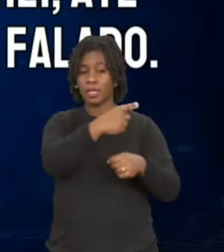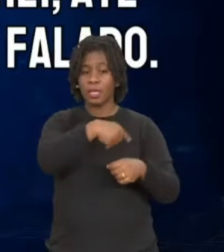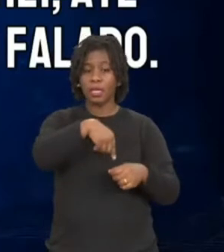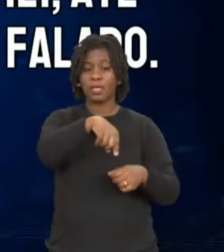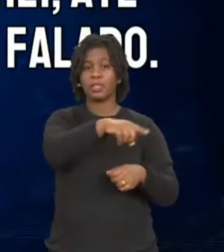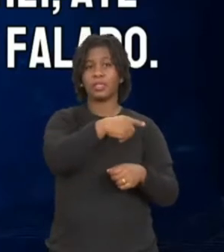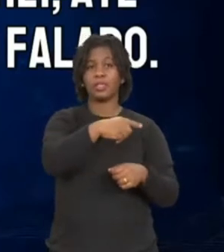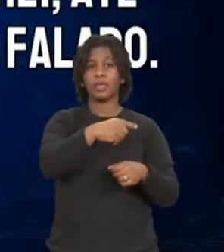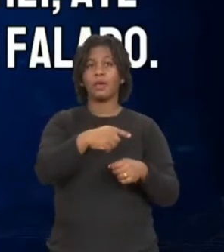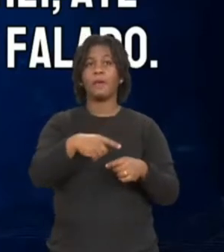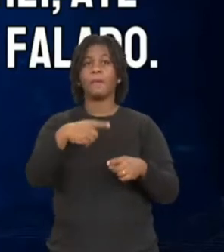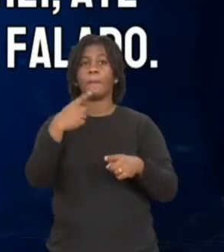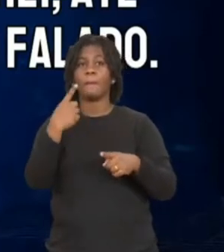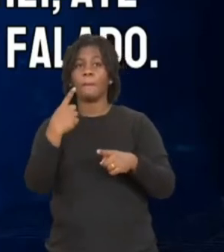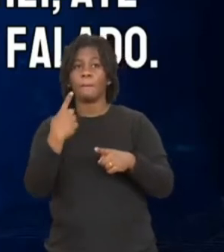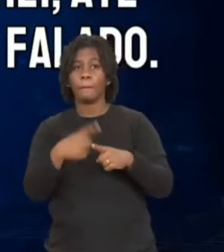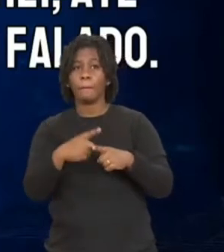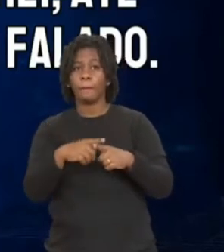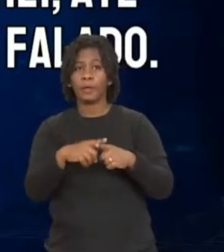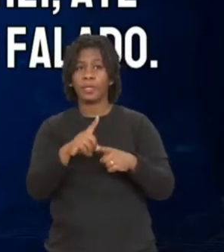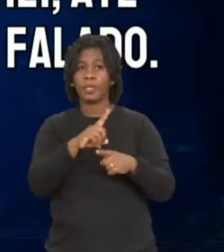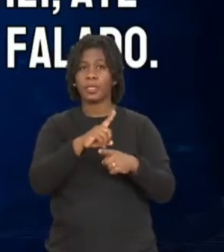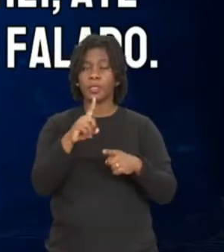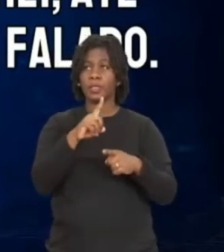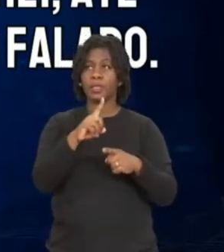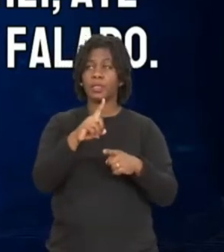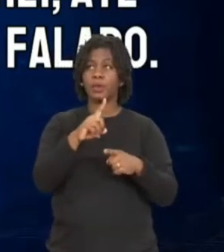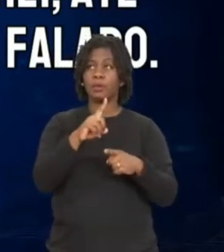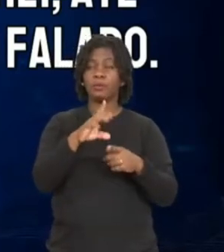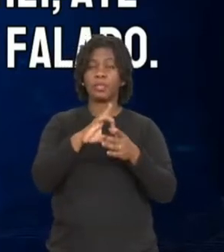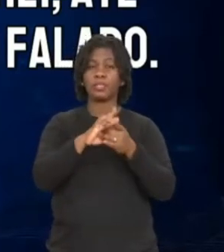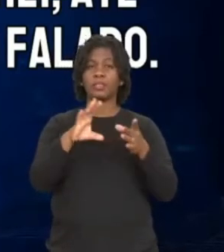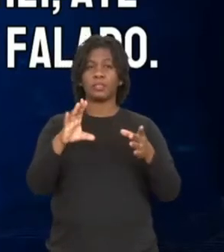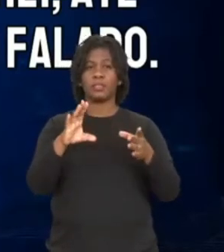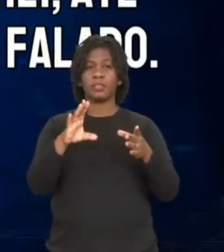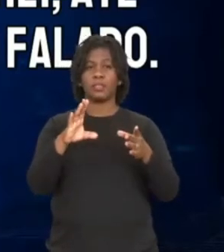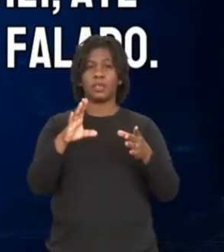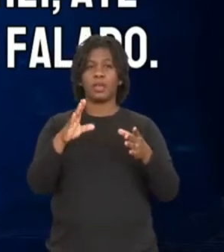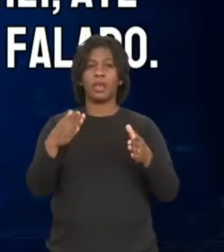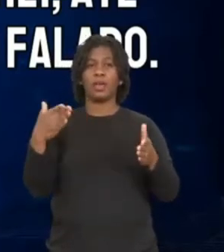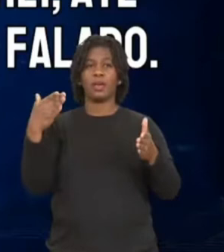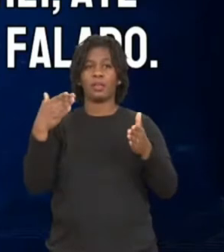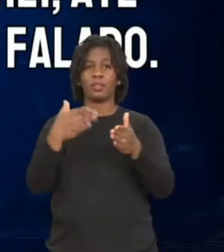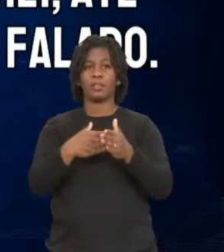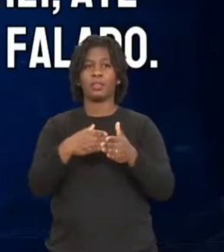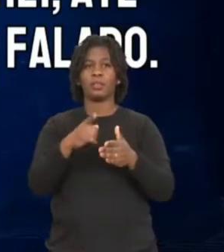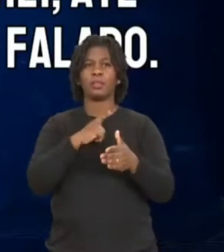porque não te deixarei até que haja